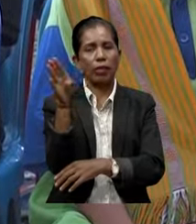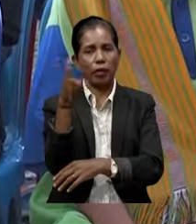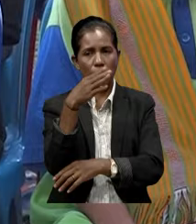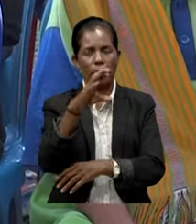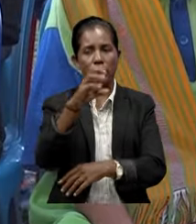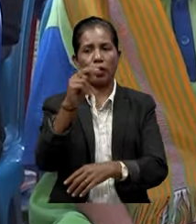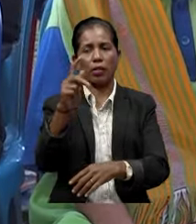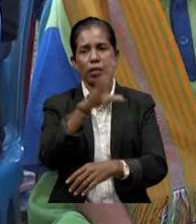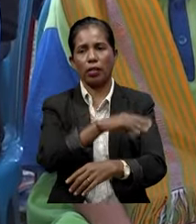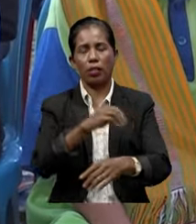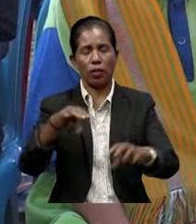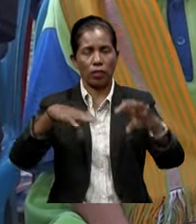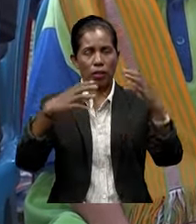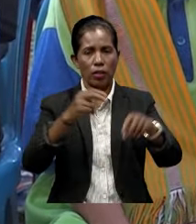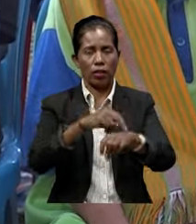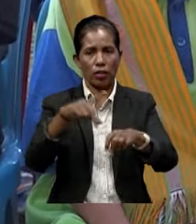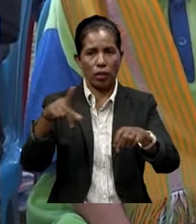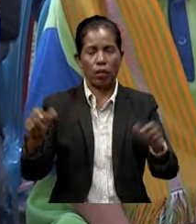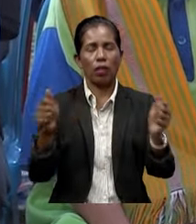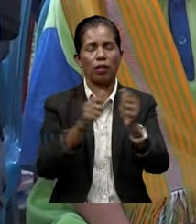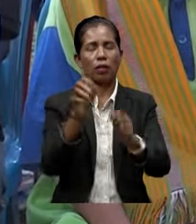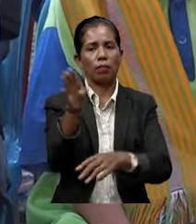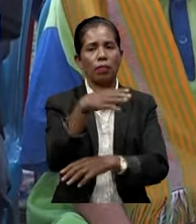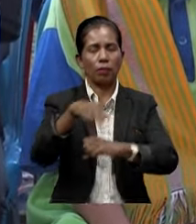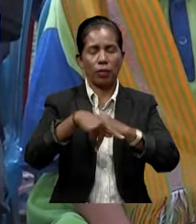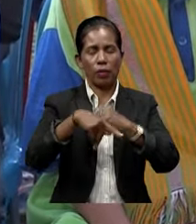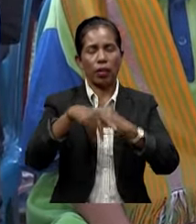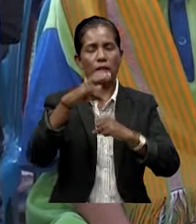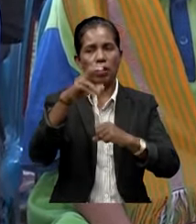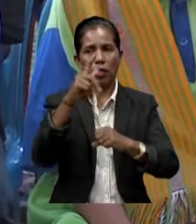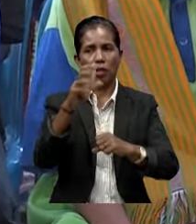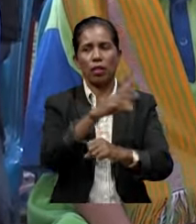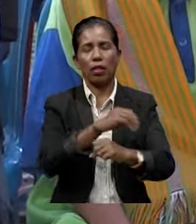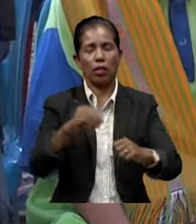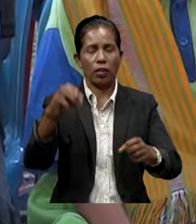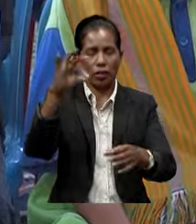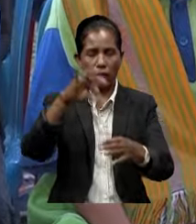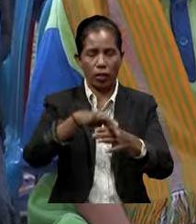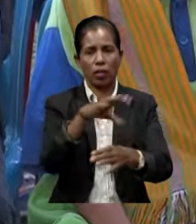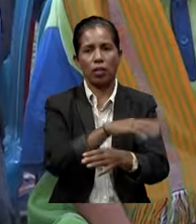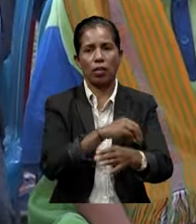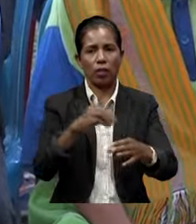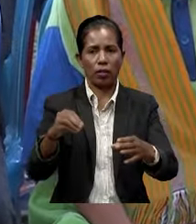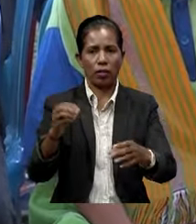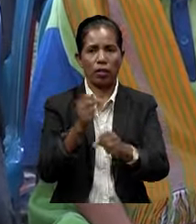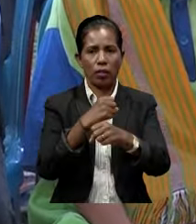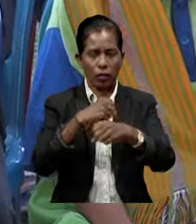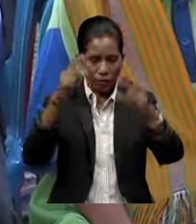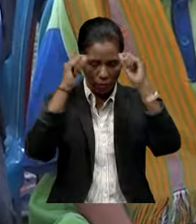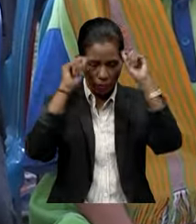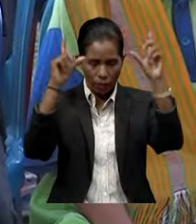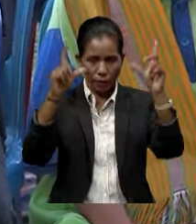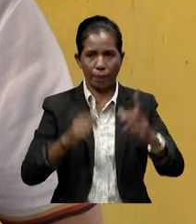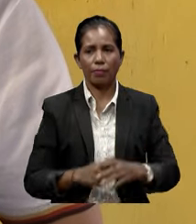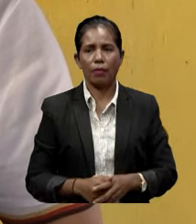Conselho Nacional da Resistência de Timor, ho bandeira partido CNRT, Congresso Nacional para a Reconstrução de Timor-Leste.